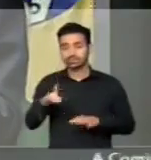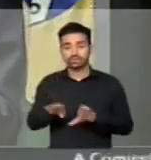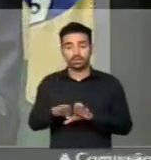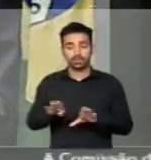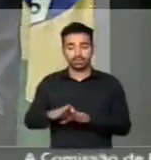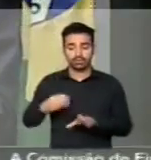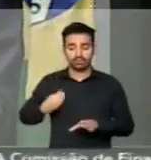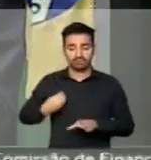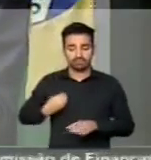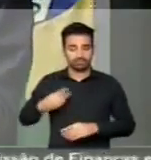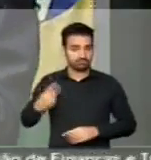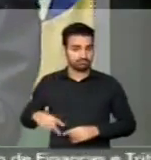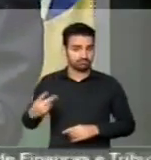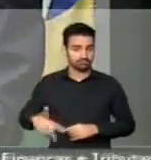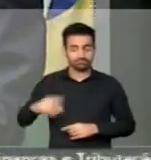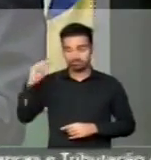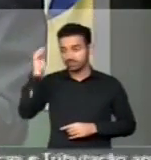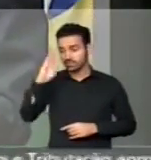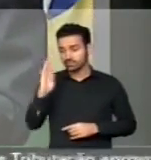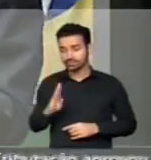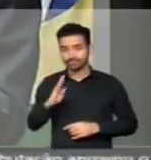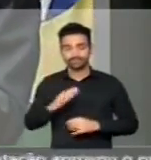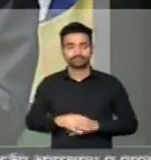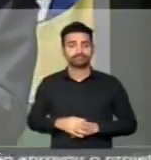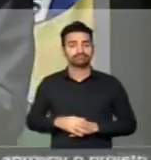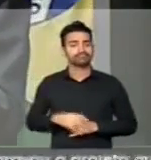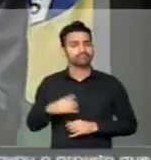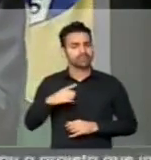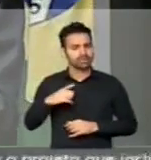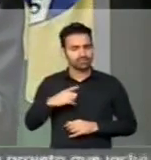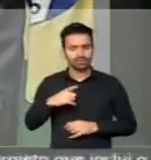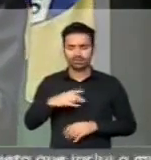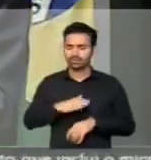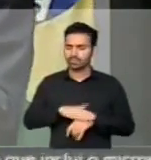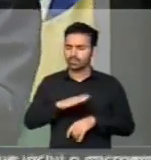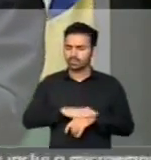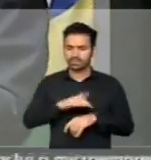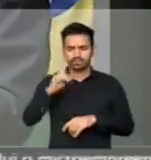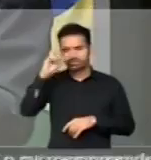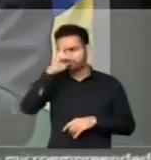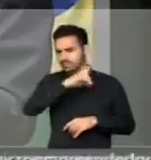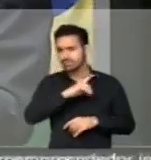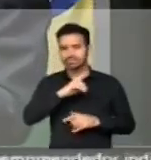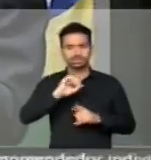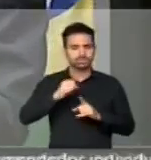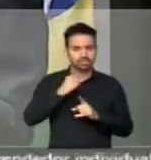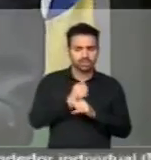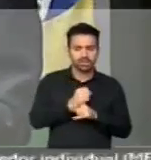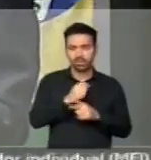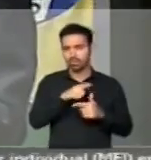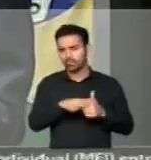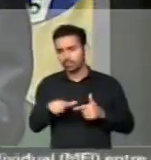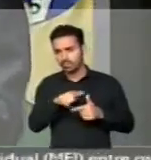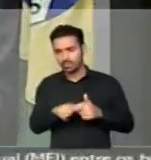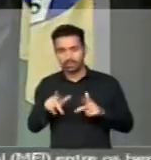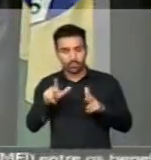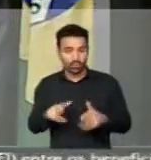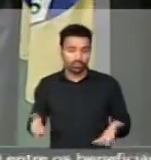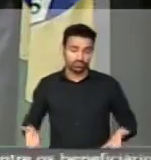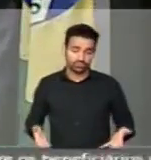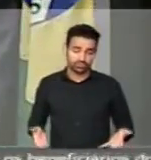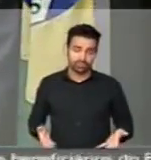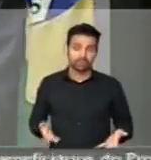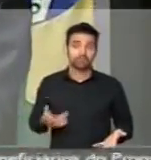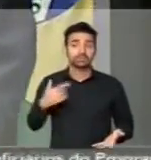país. Não fugimos a momentos de aguda crise social como a atual.